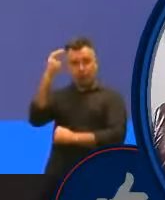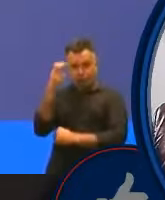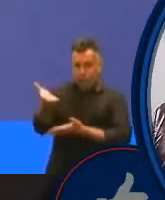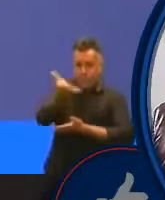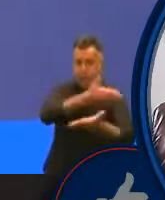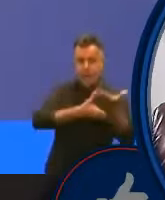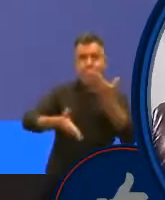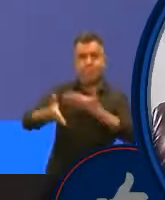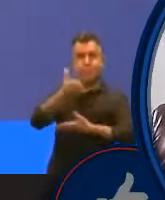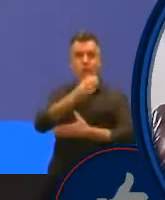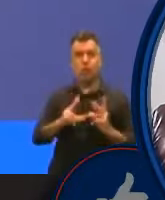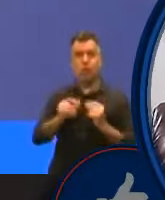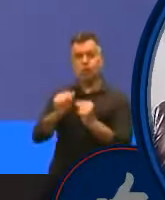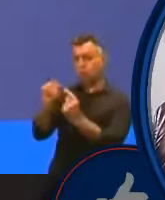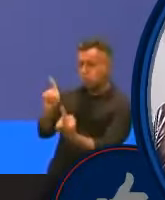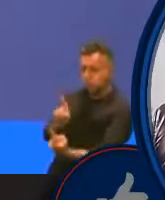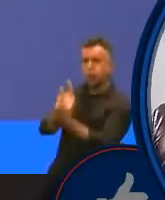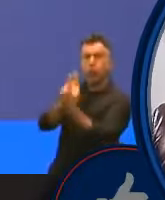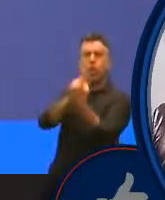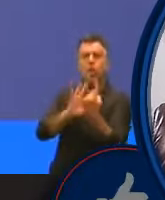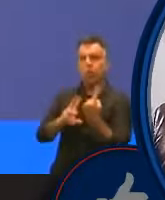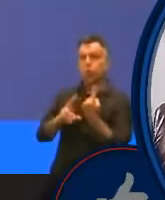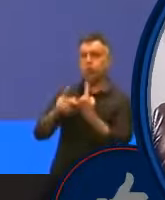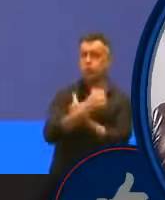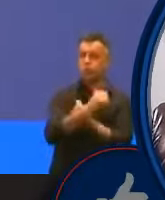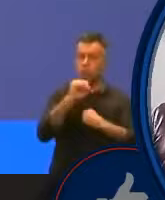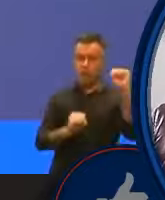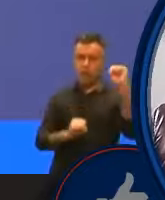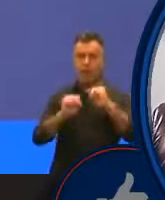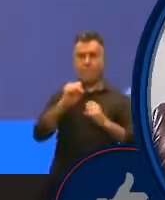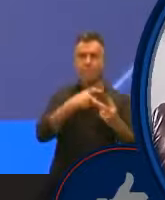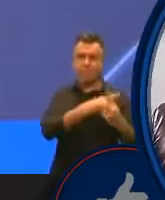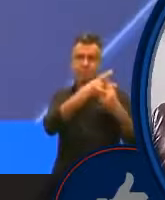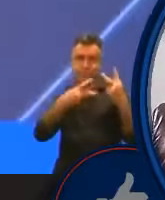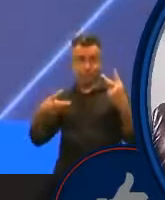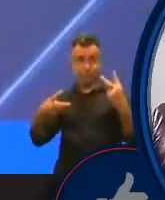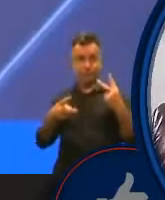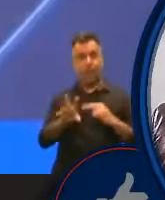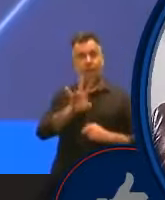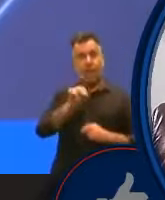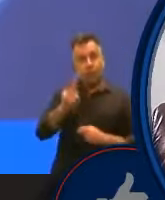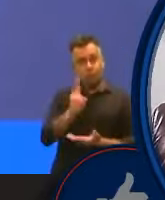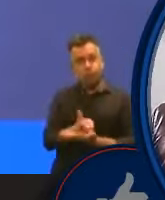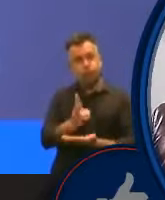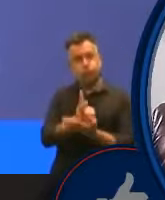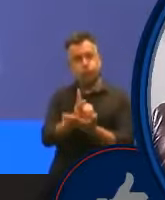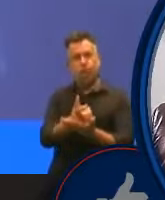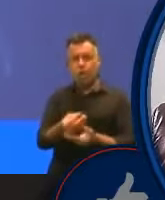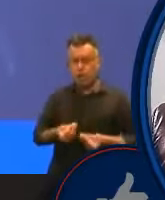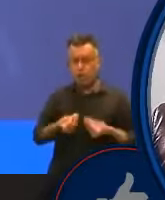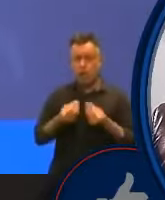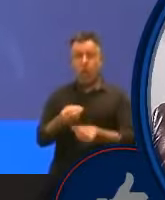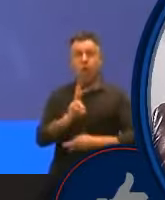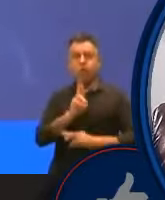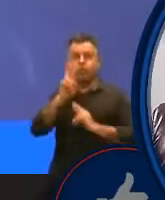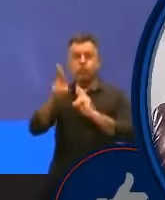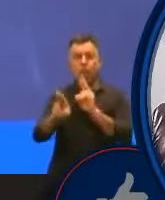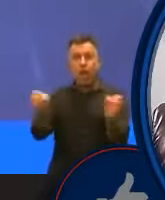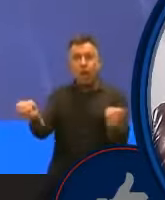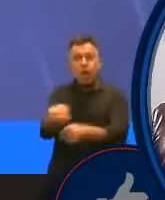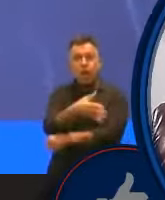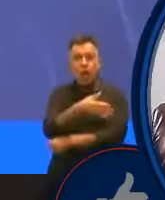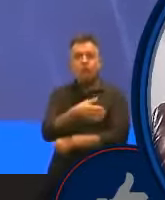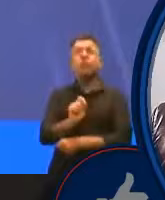interações com os clientes e todo o ecossistema Via. E vamos continuar oferecendo soluções em novos